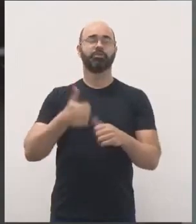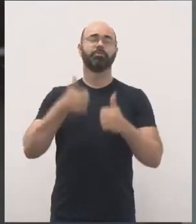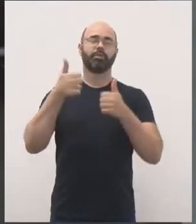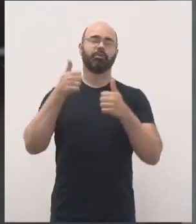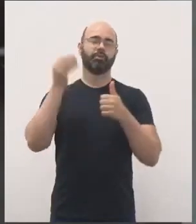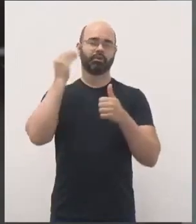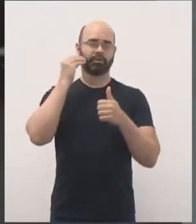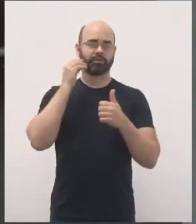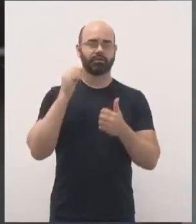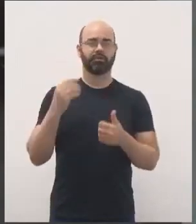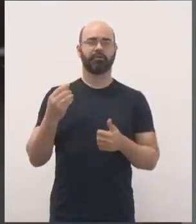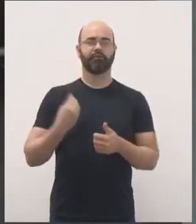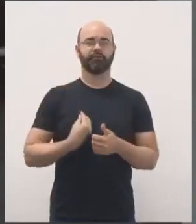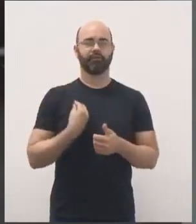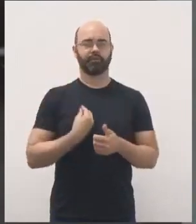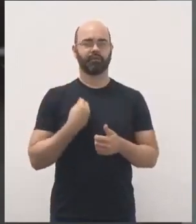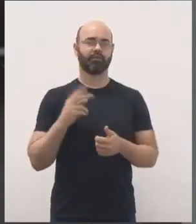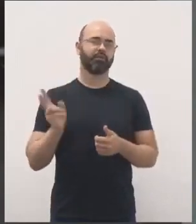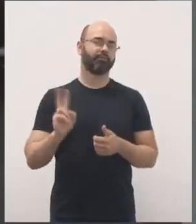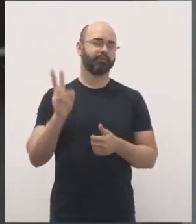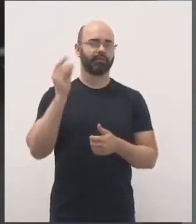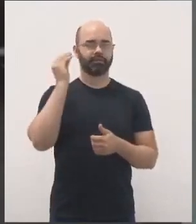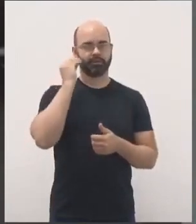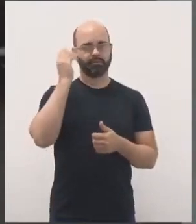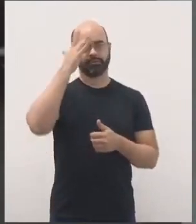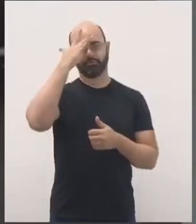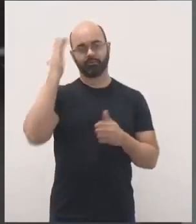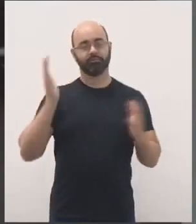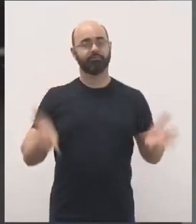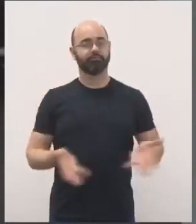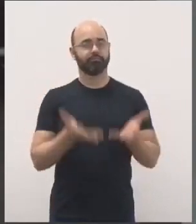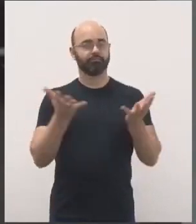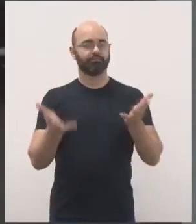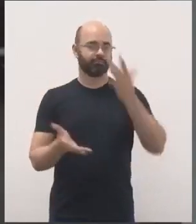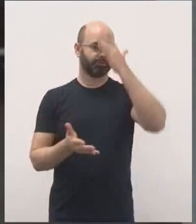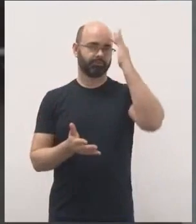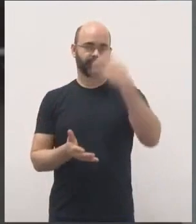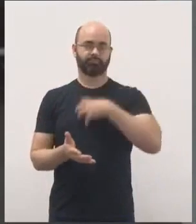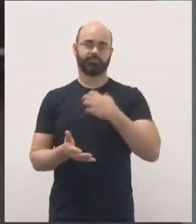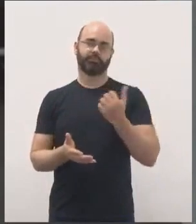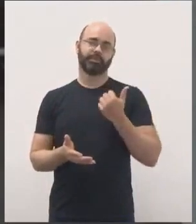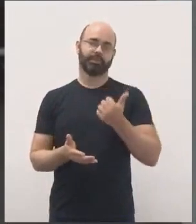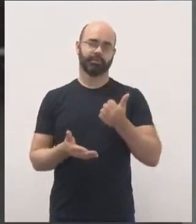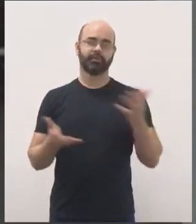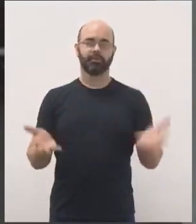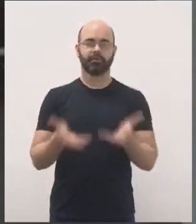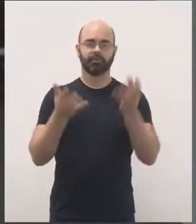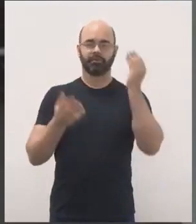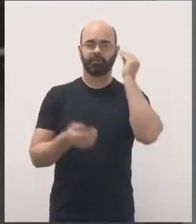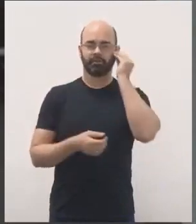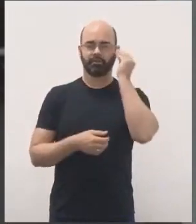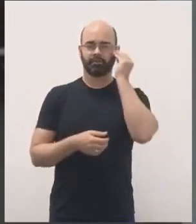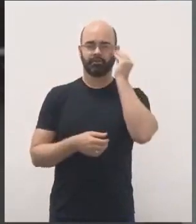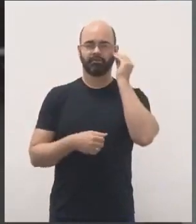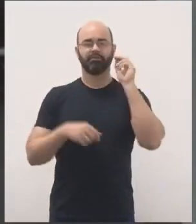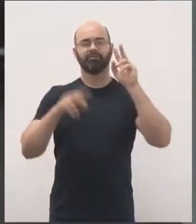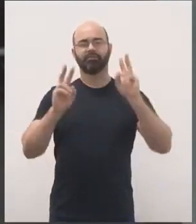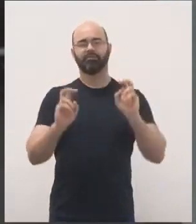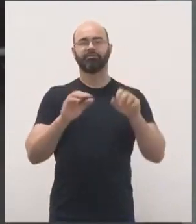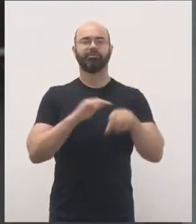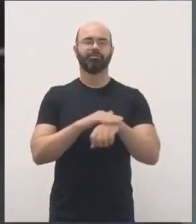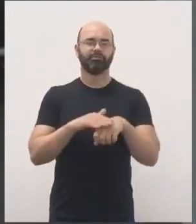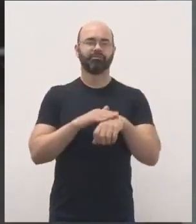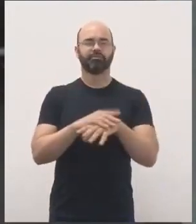valorização da vida, de estimular o bem-estar, do que necessariamente ficar falando